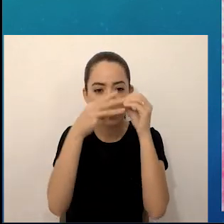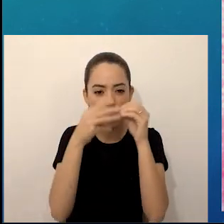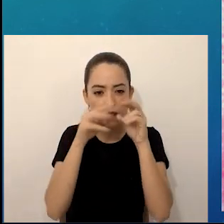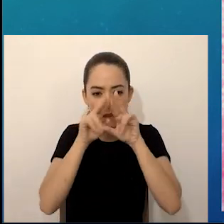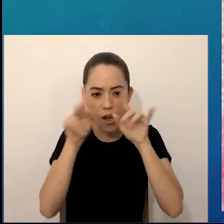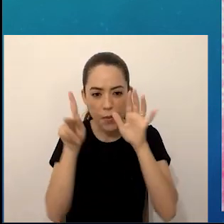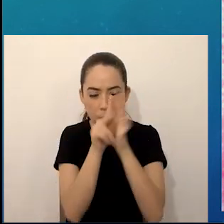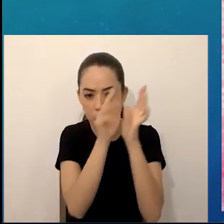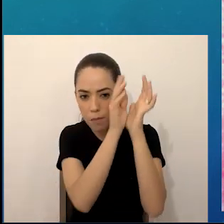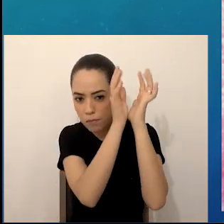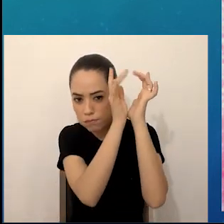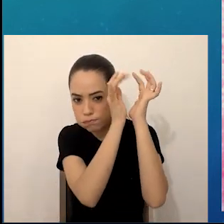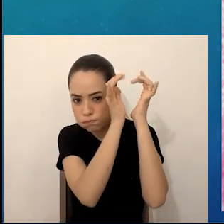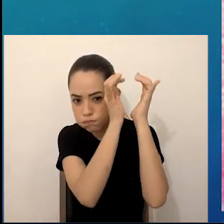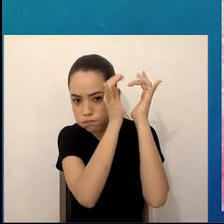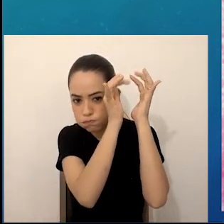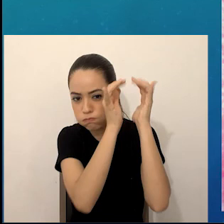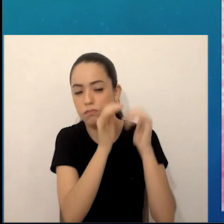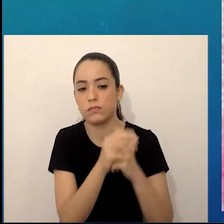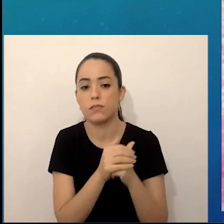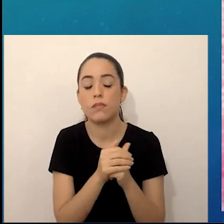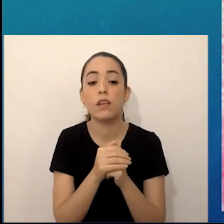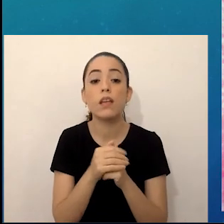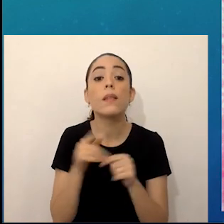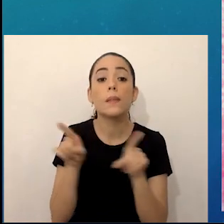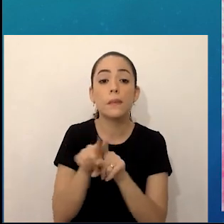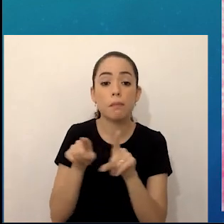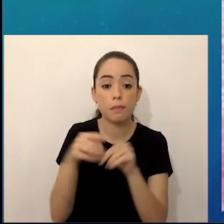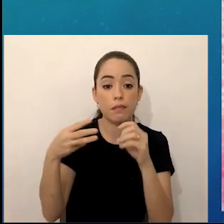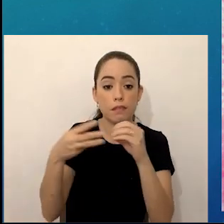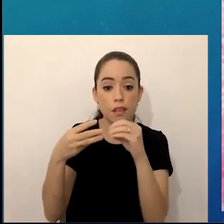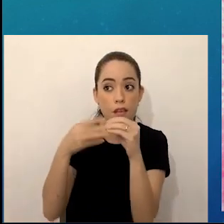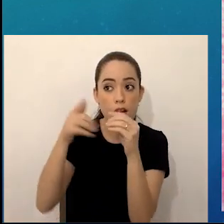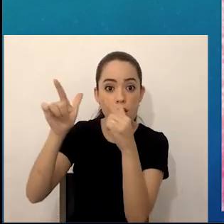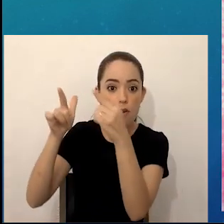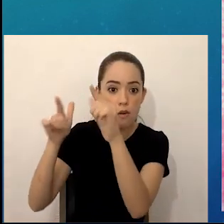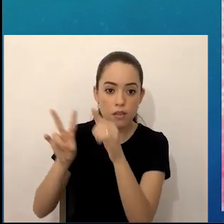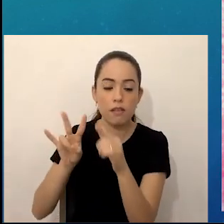neurulação incorporará as células da crista neural.